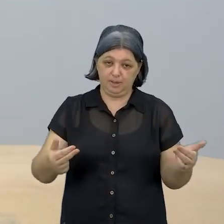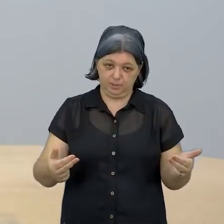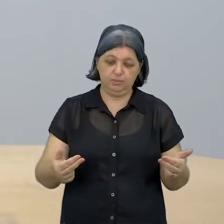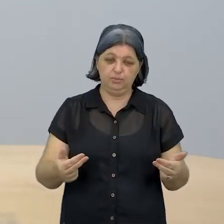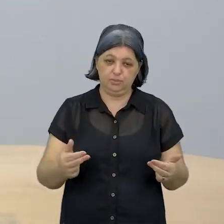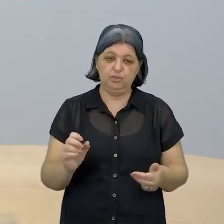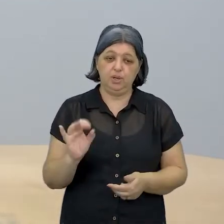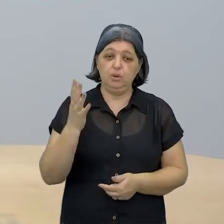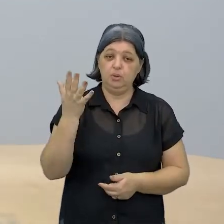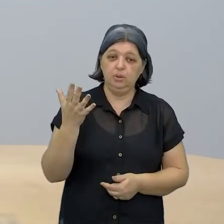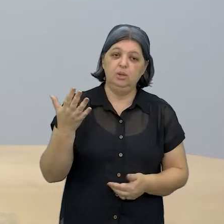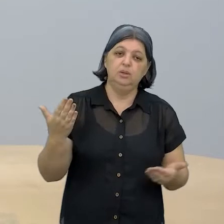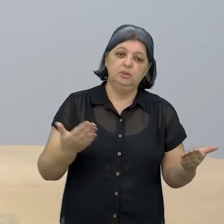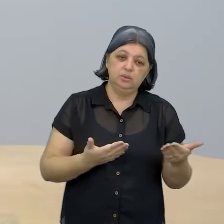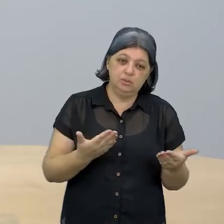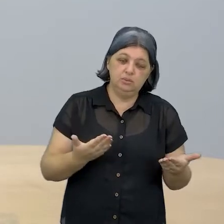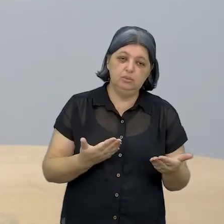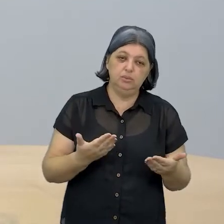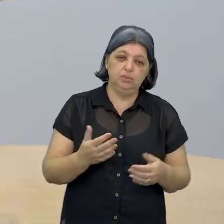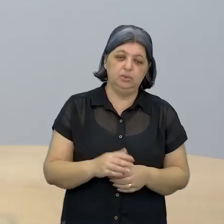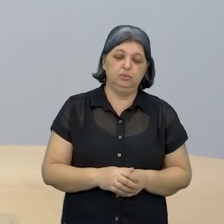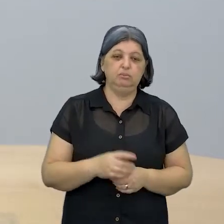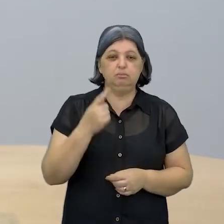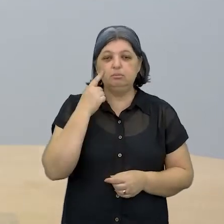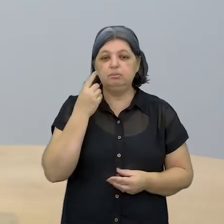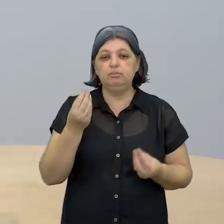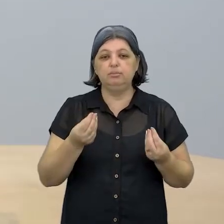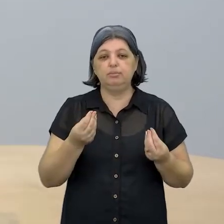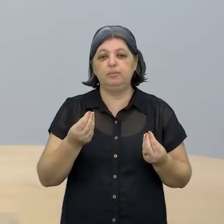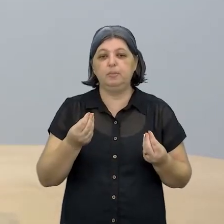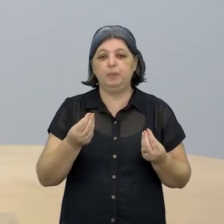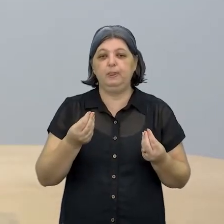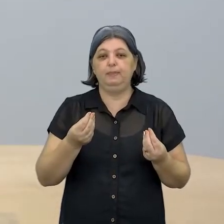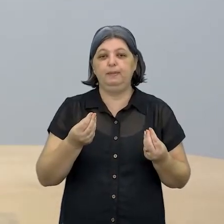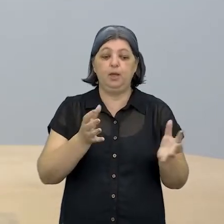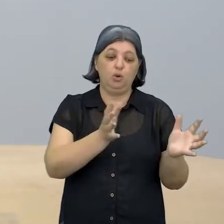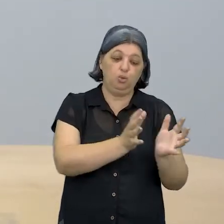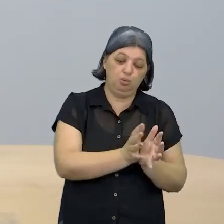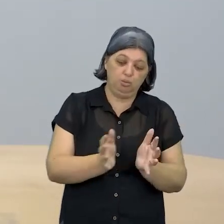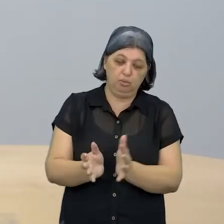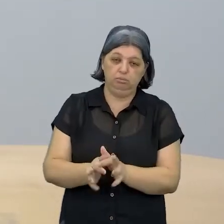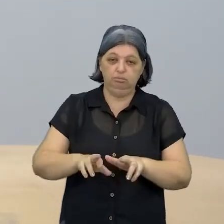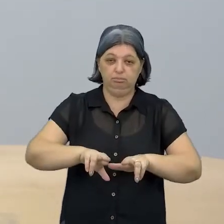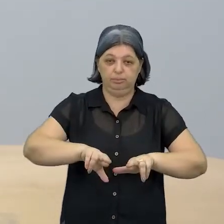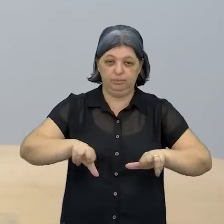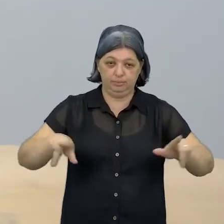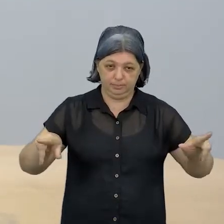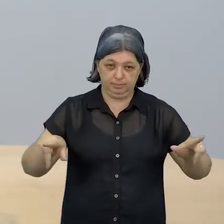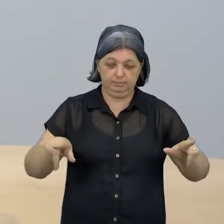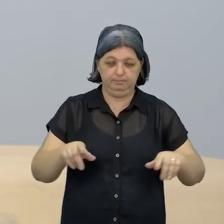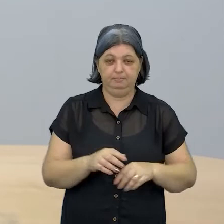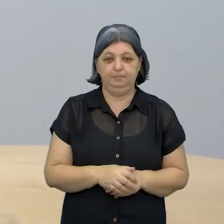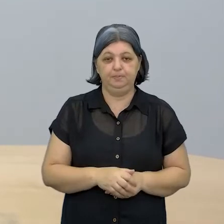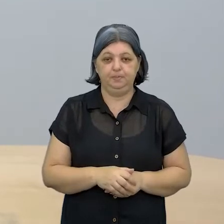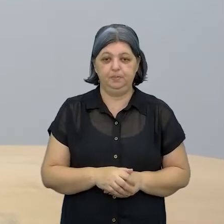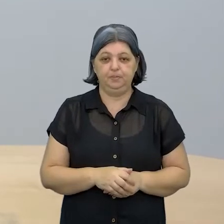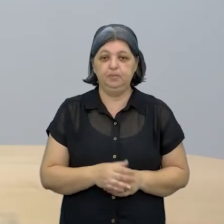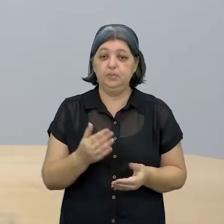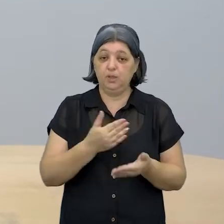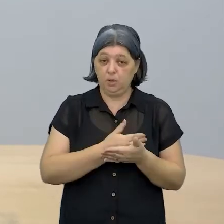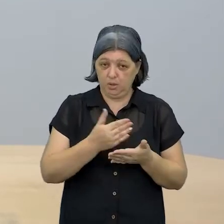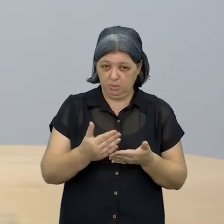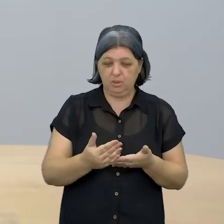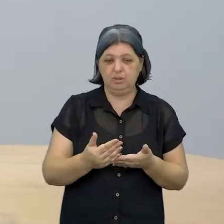são cometidos ou atribuídos às diferentes classes sociais. Então, Foucault diz assim: começa a ficar